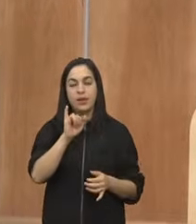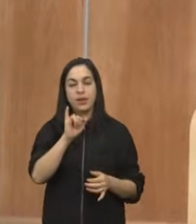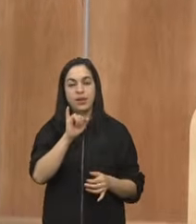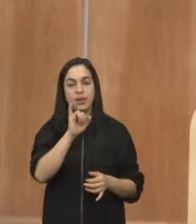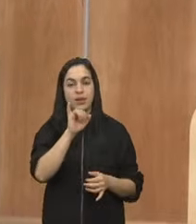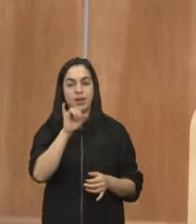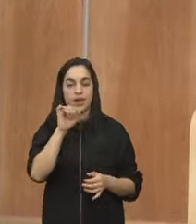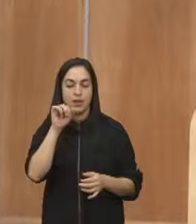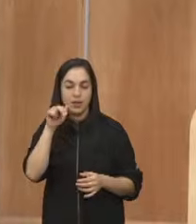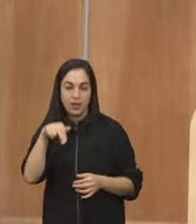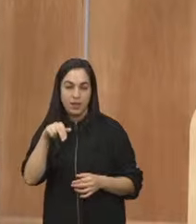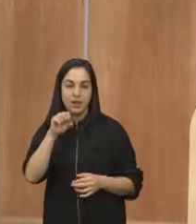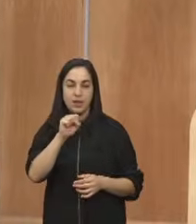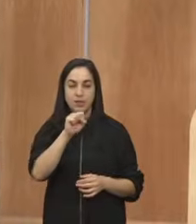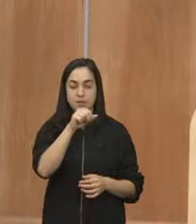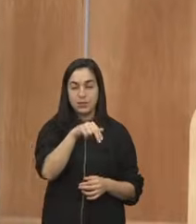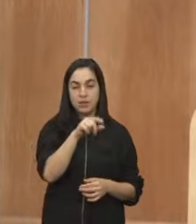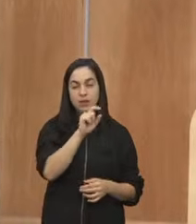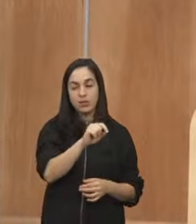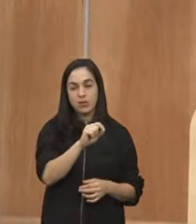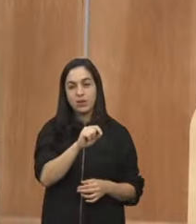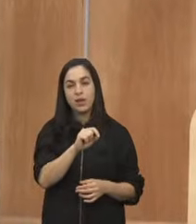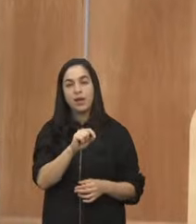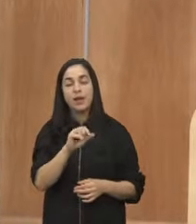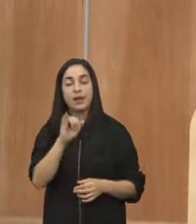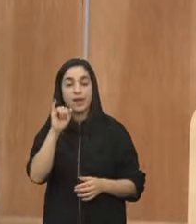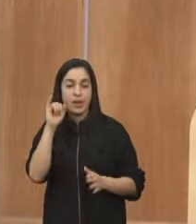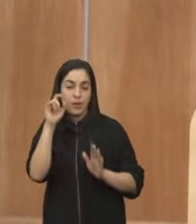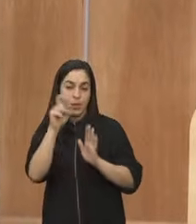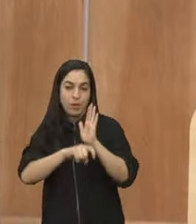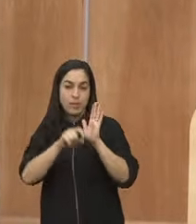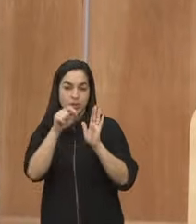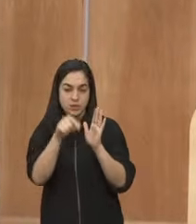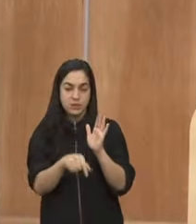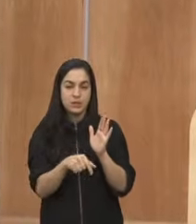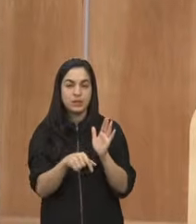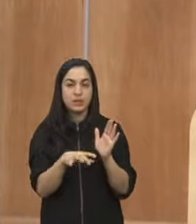Qualquer Natureza, que é municipal, e o ICMS,